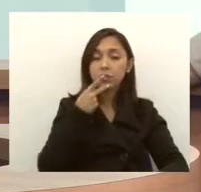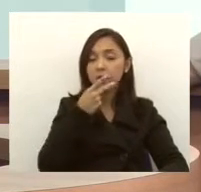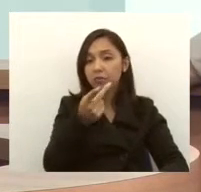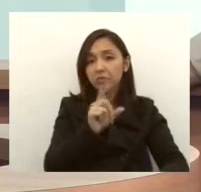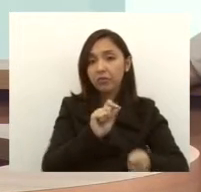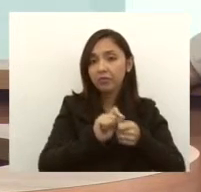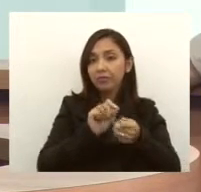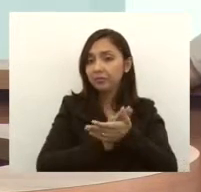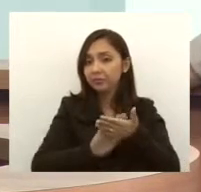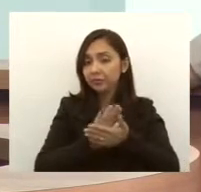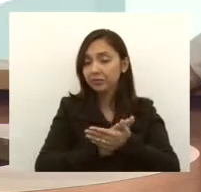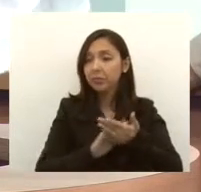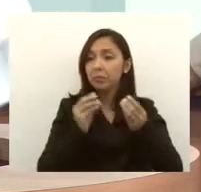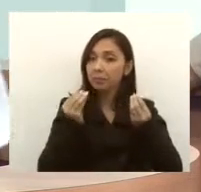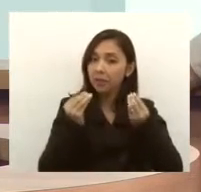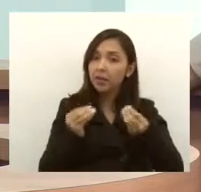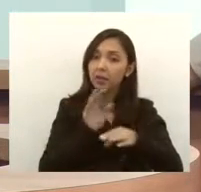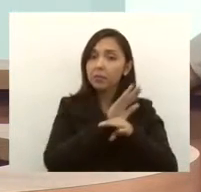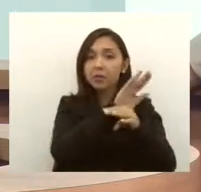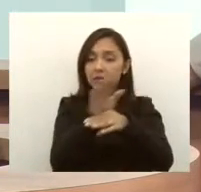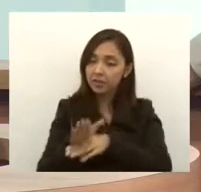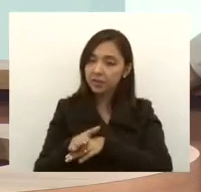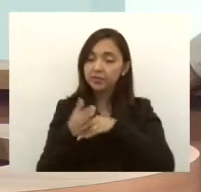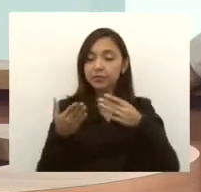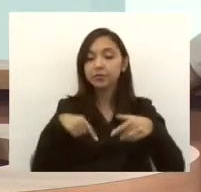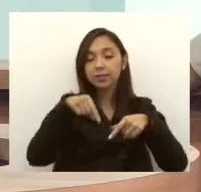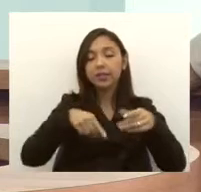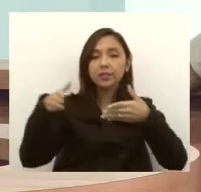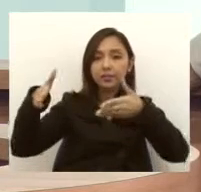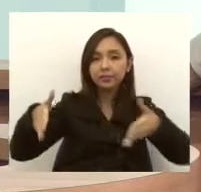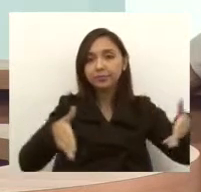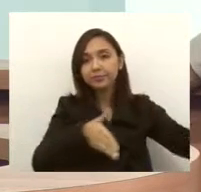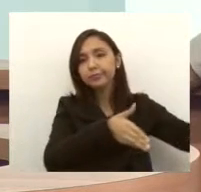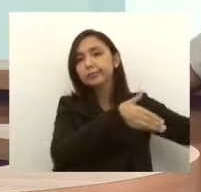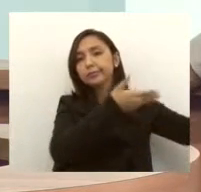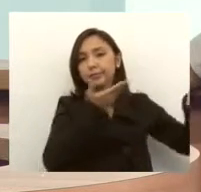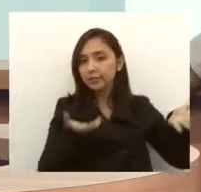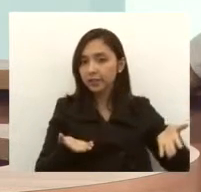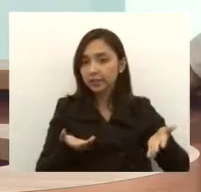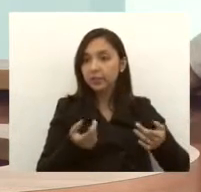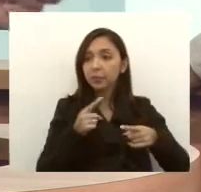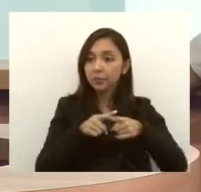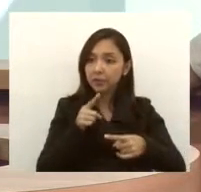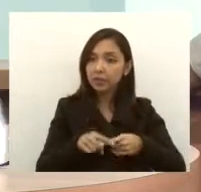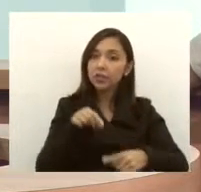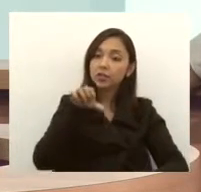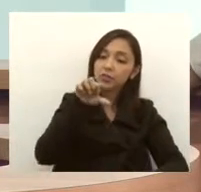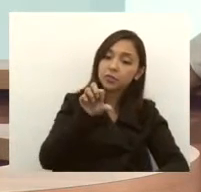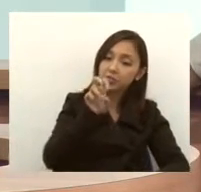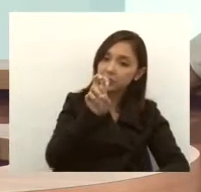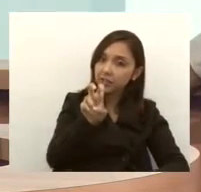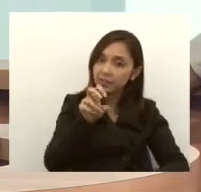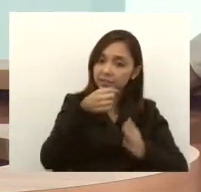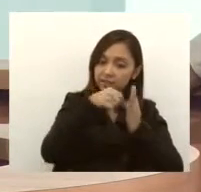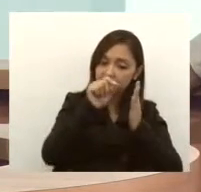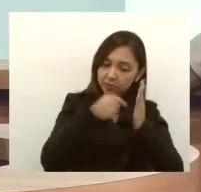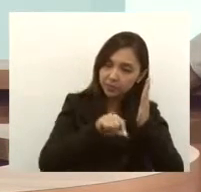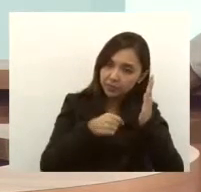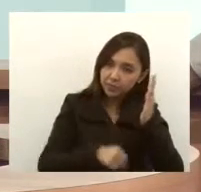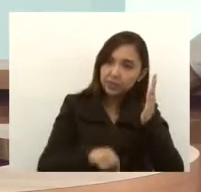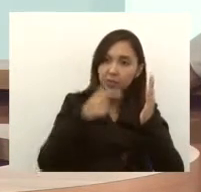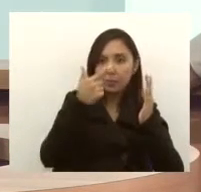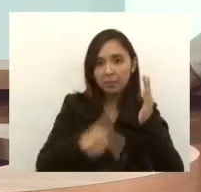eu não o fiz, para contribuir com a sessão, porque nós temos 95 itens,